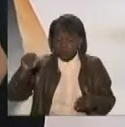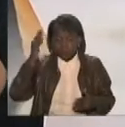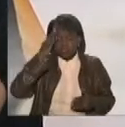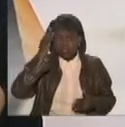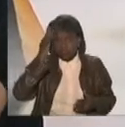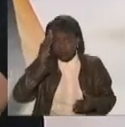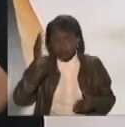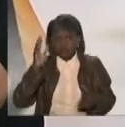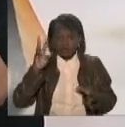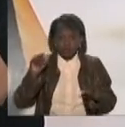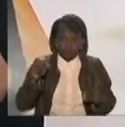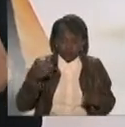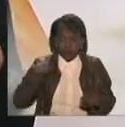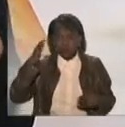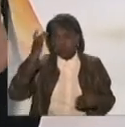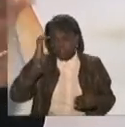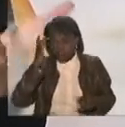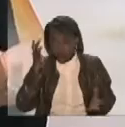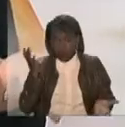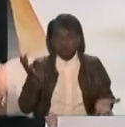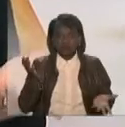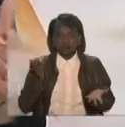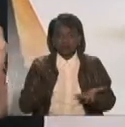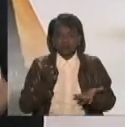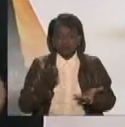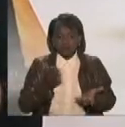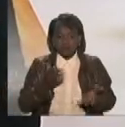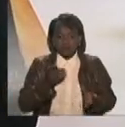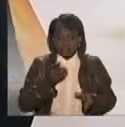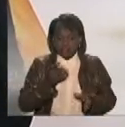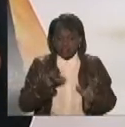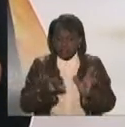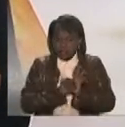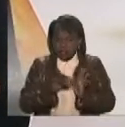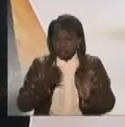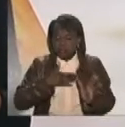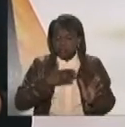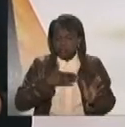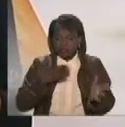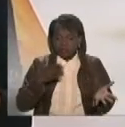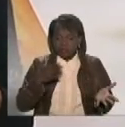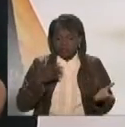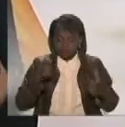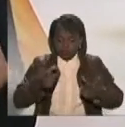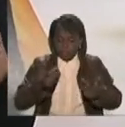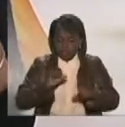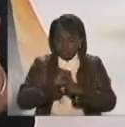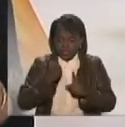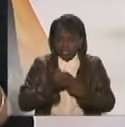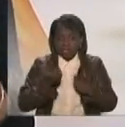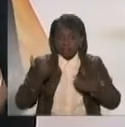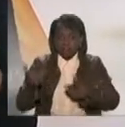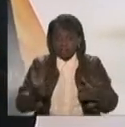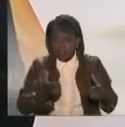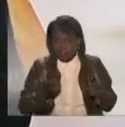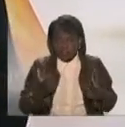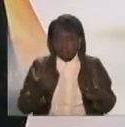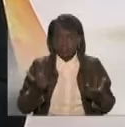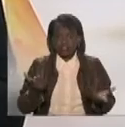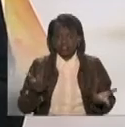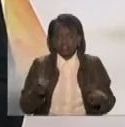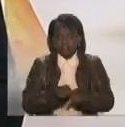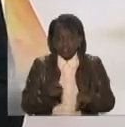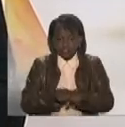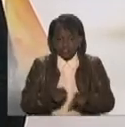os saberes, todos os nossos eu acho, a identidade enquanto lugar social,